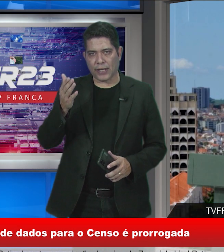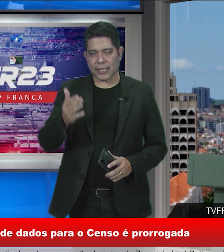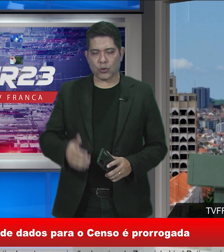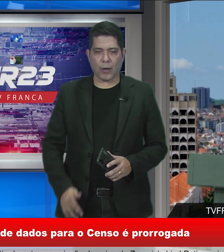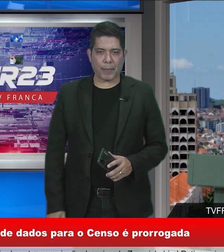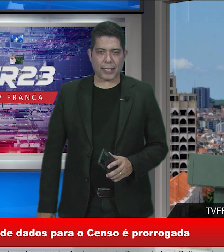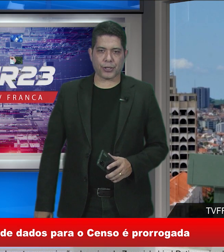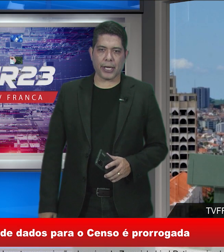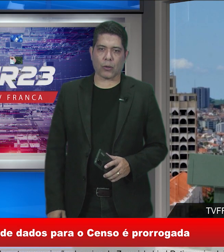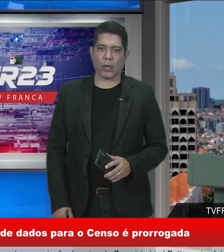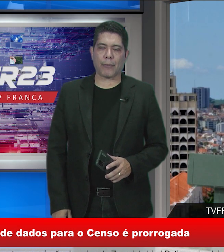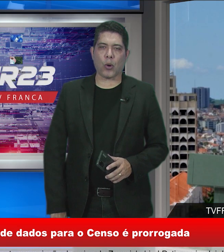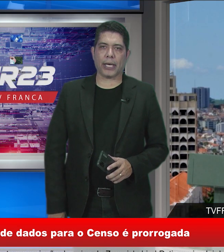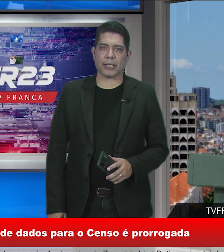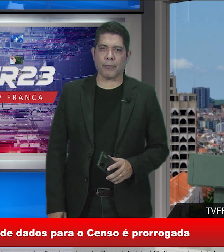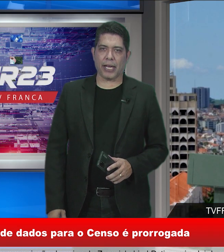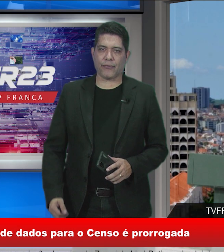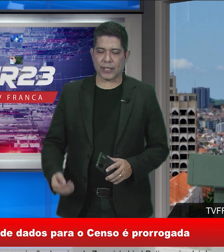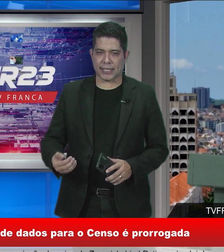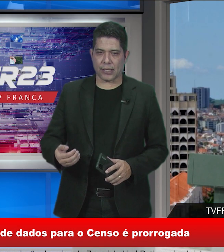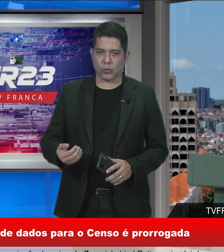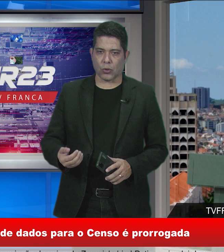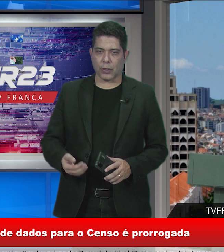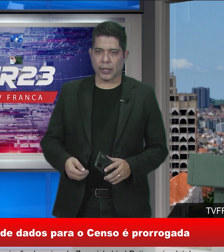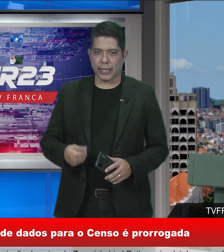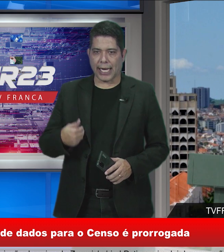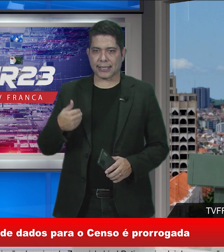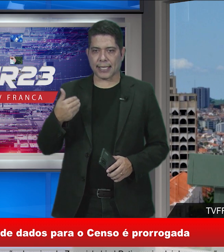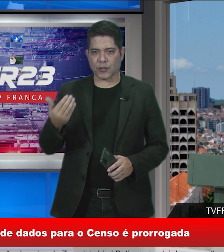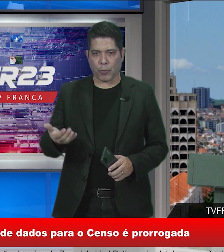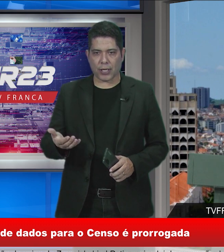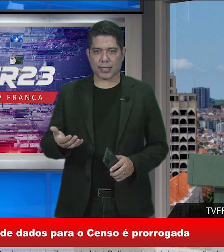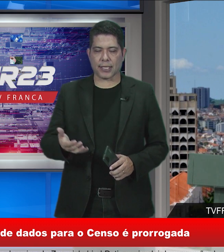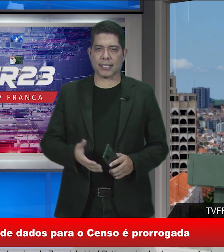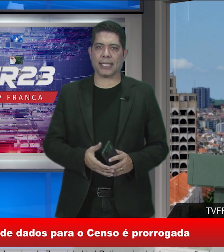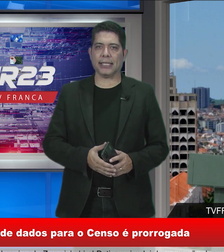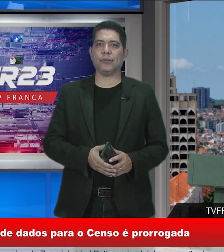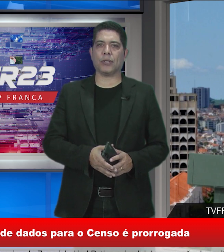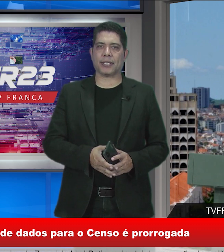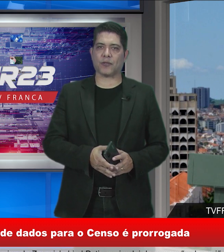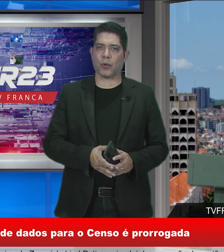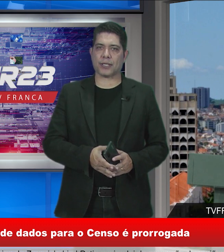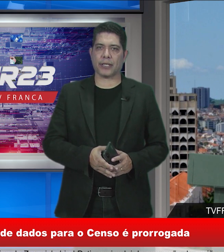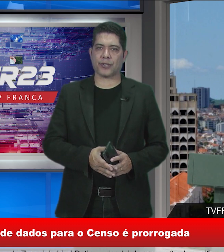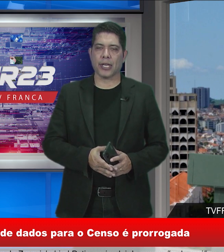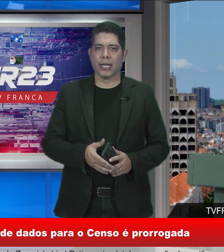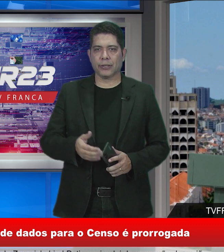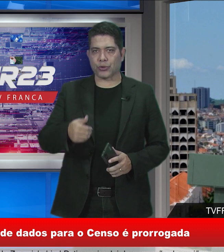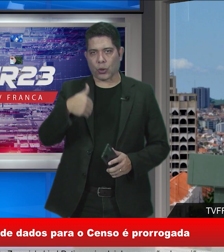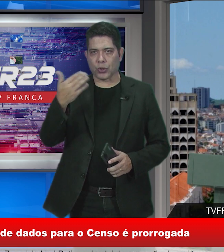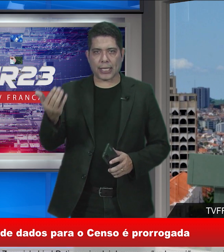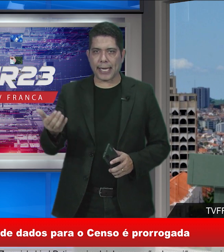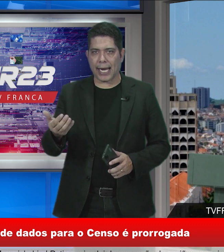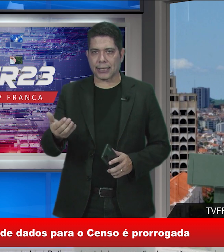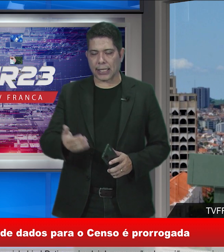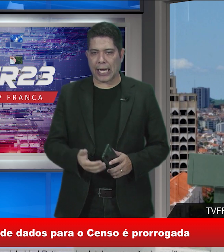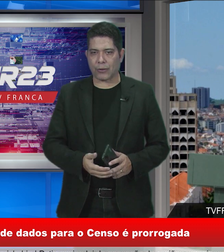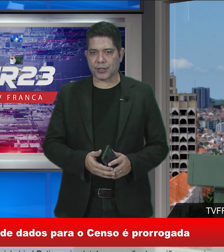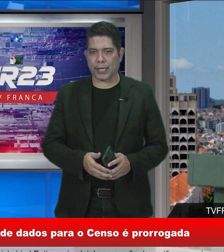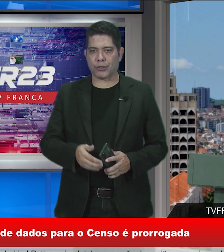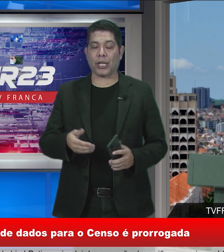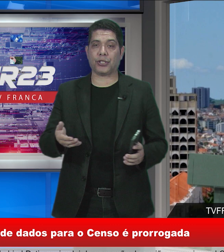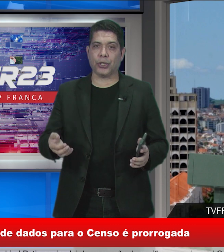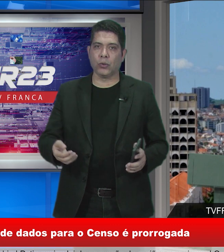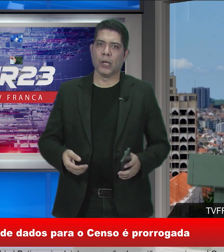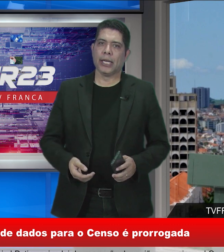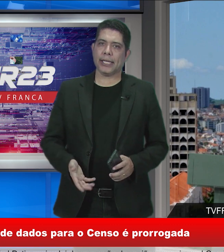Pois é, faça a sua parte, né? Colabore também fazendo as respostas, né? Dando as respostas, não te custa nada, é claro,